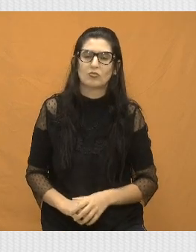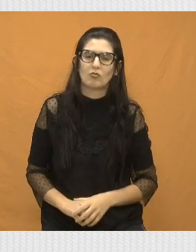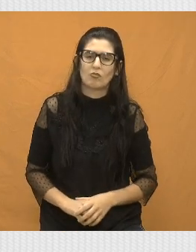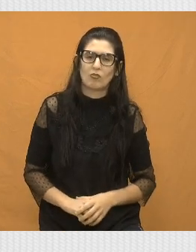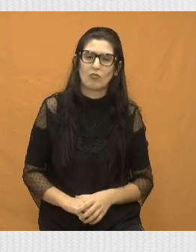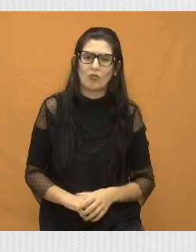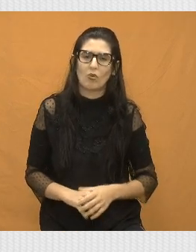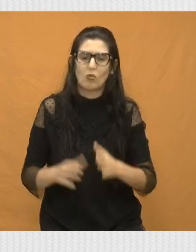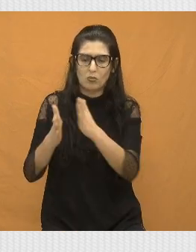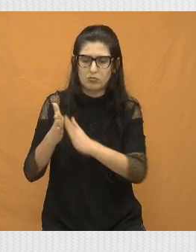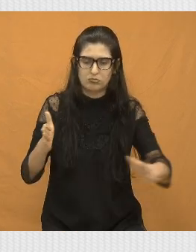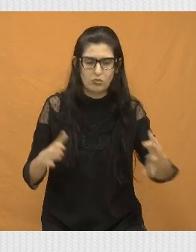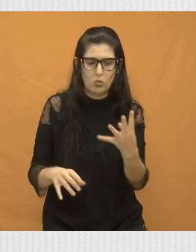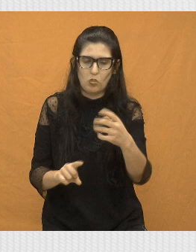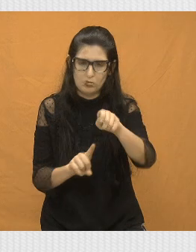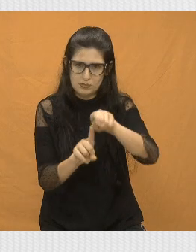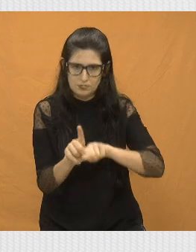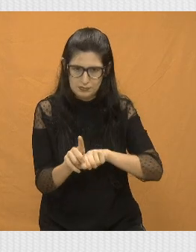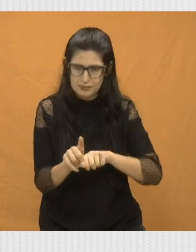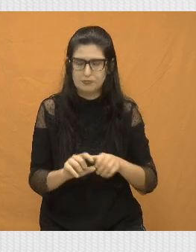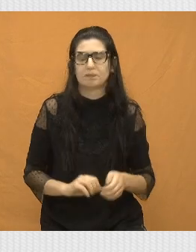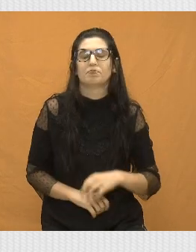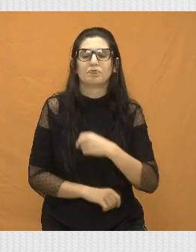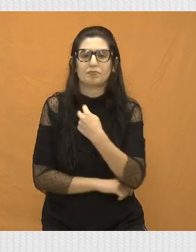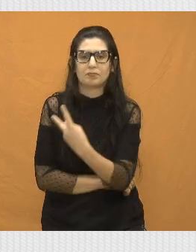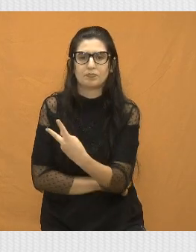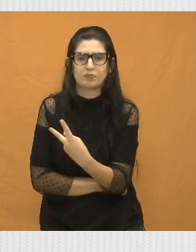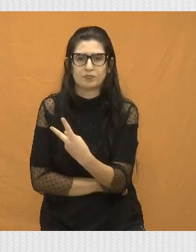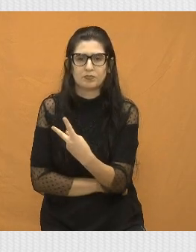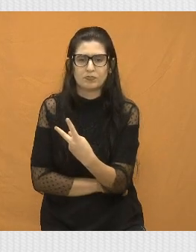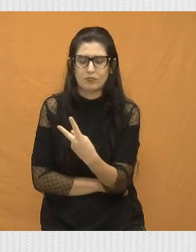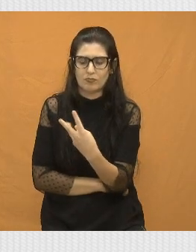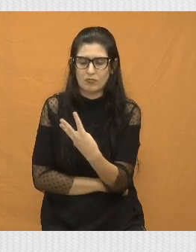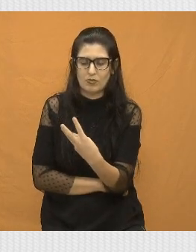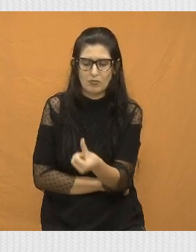teve a realização em